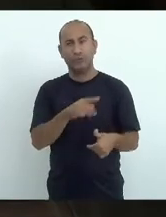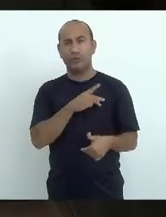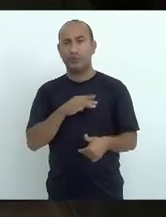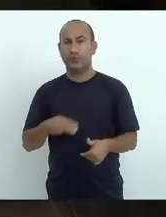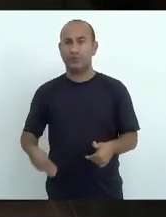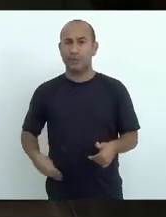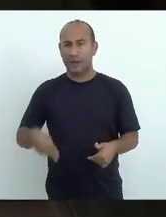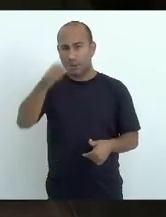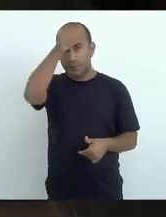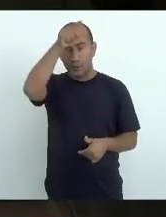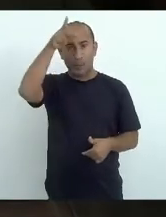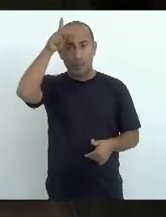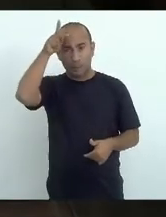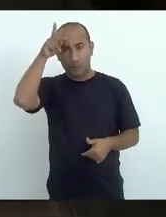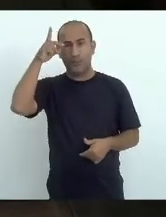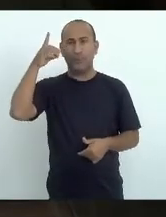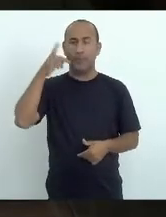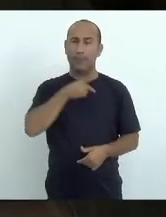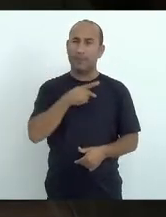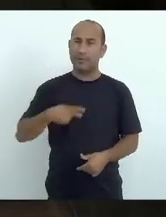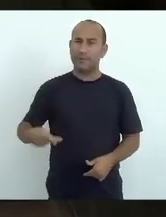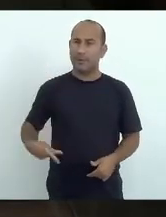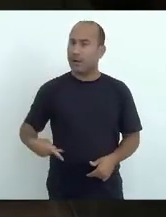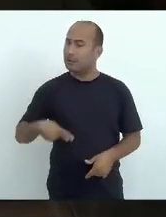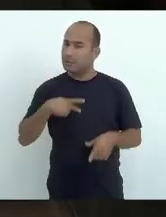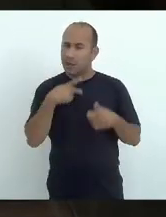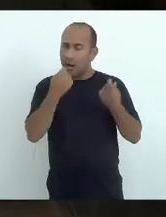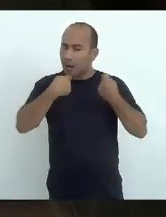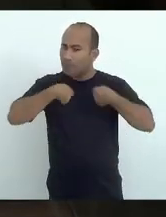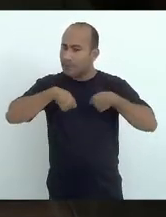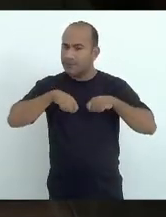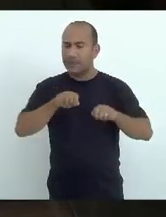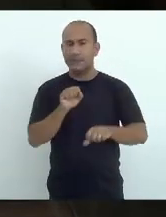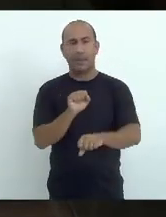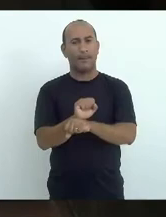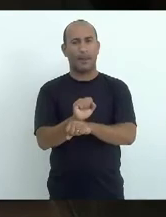senhora presidente, não precisam de freio.